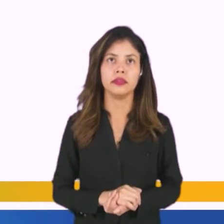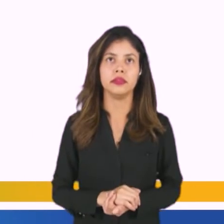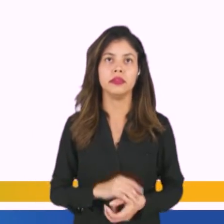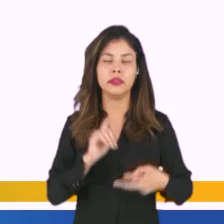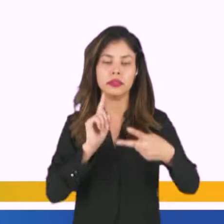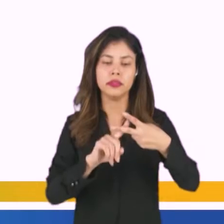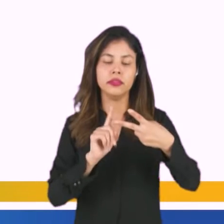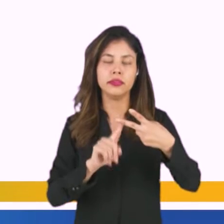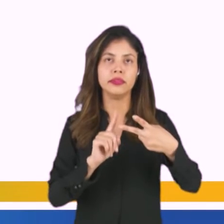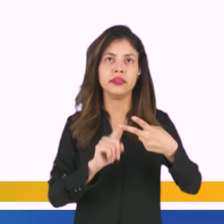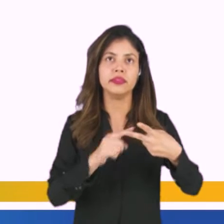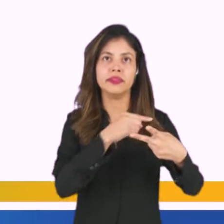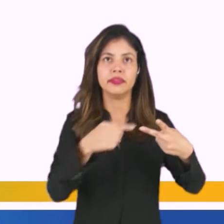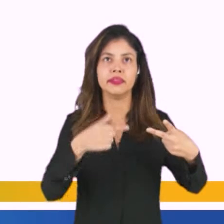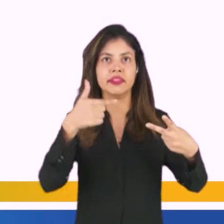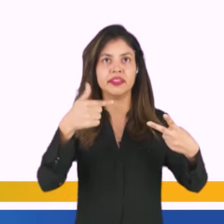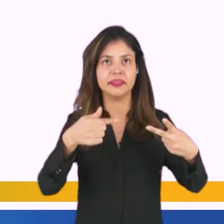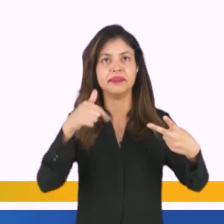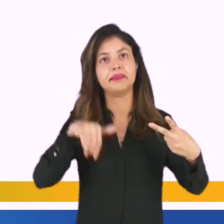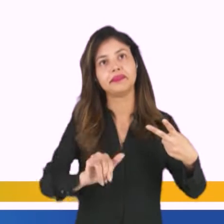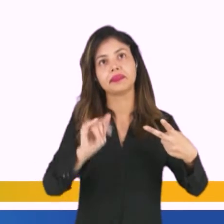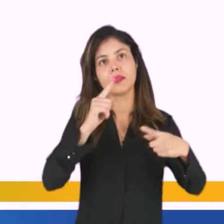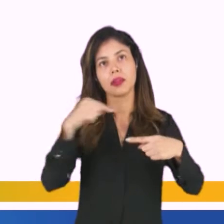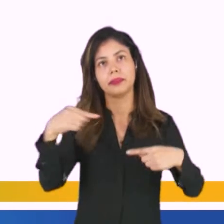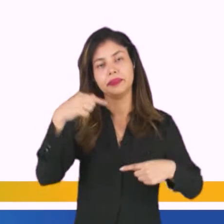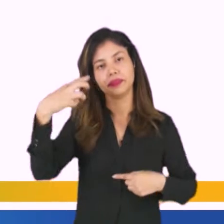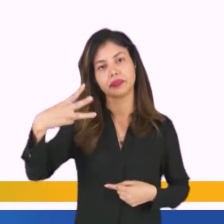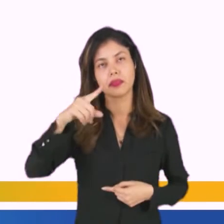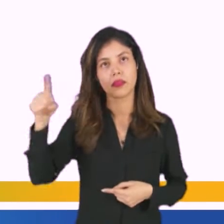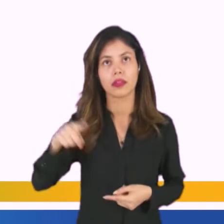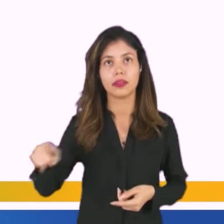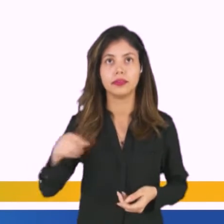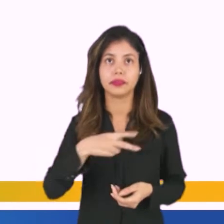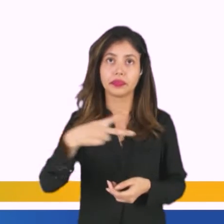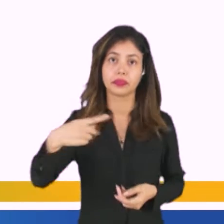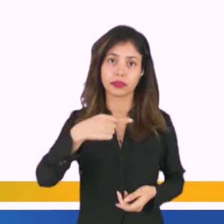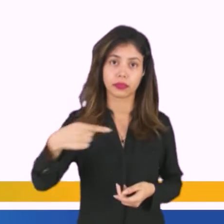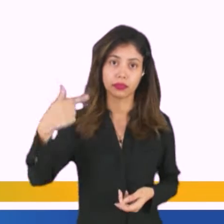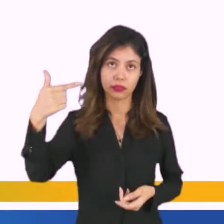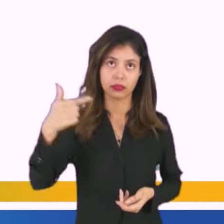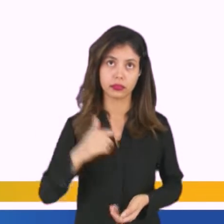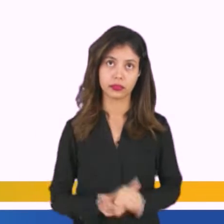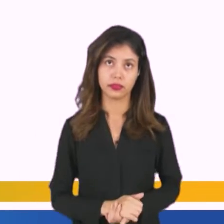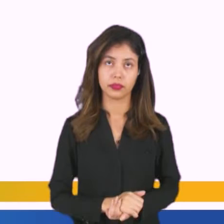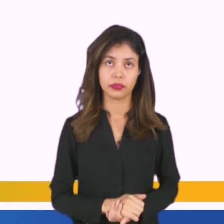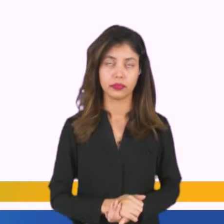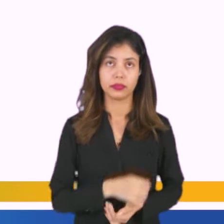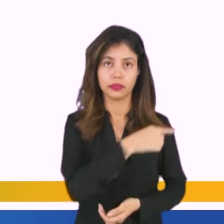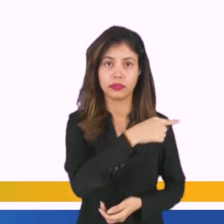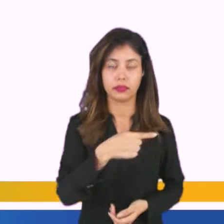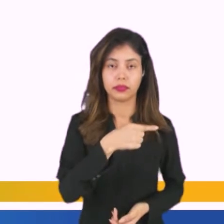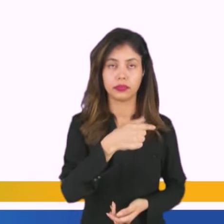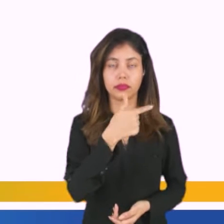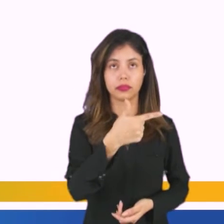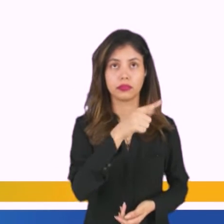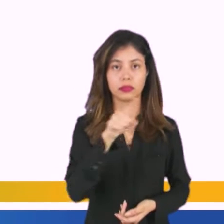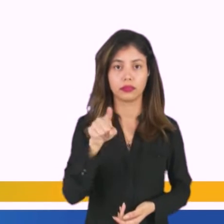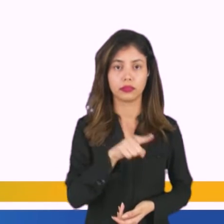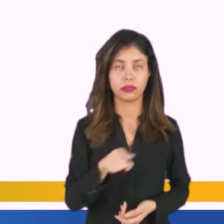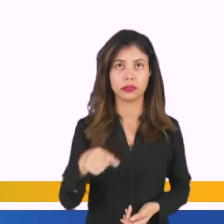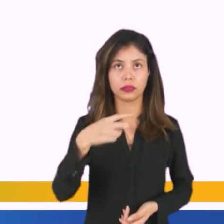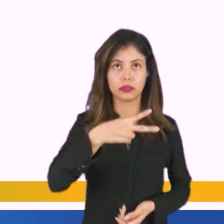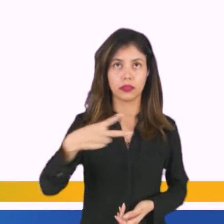Na segunda equação, menos 7y menos 3z igual a menos 2. E, por